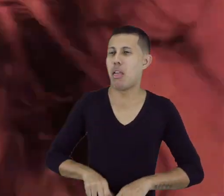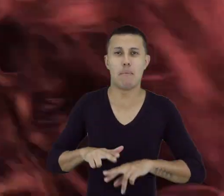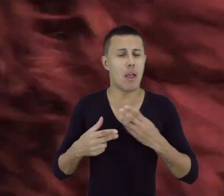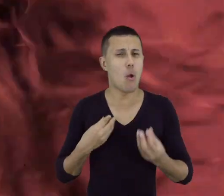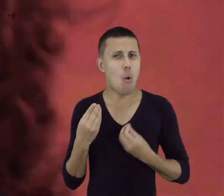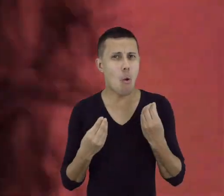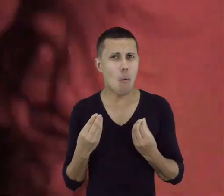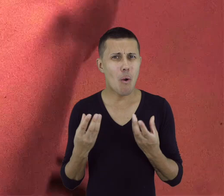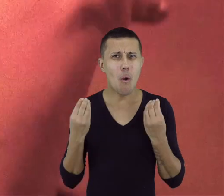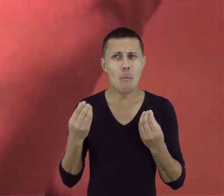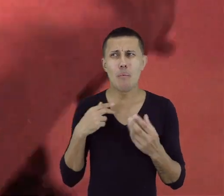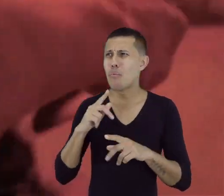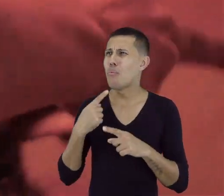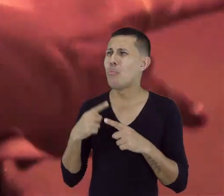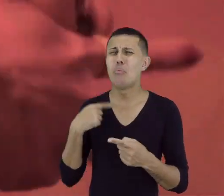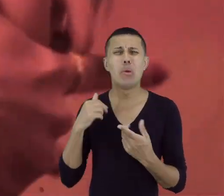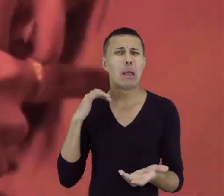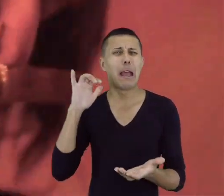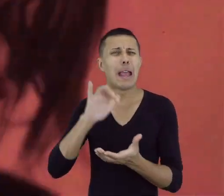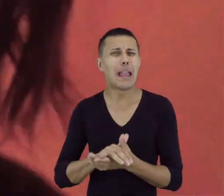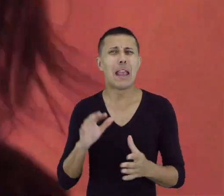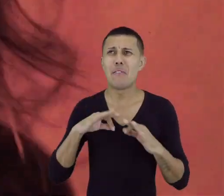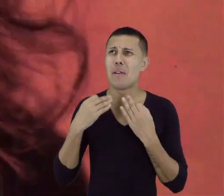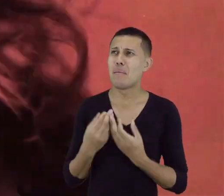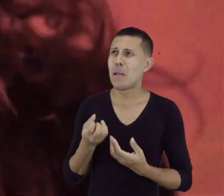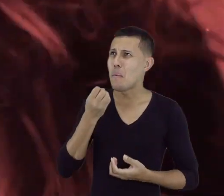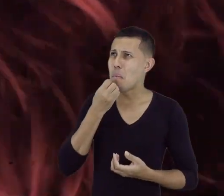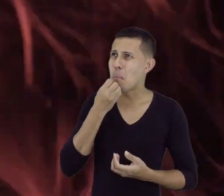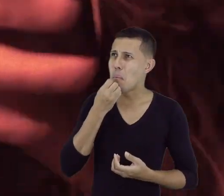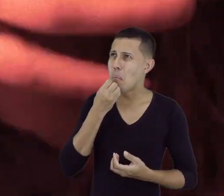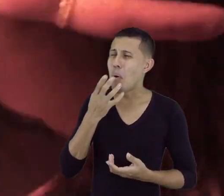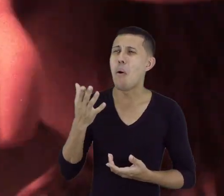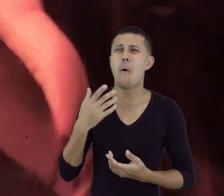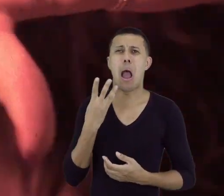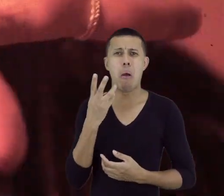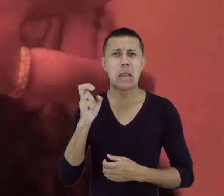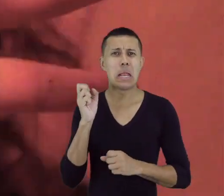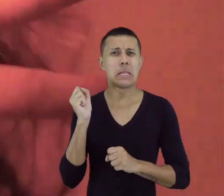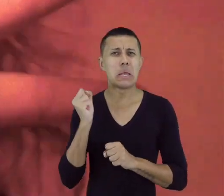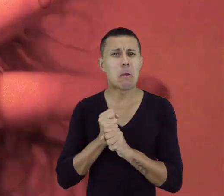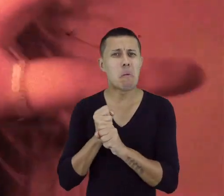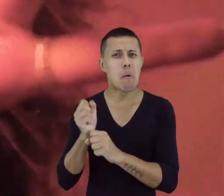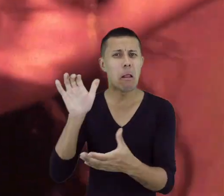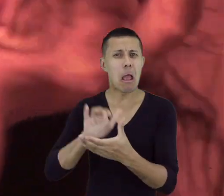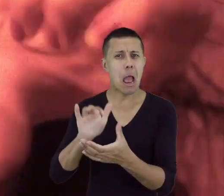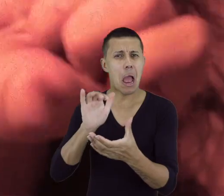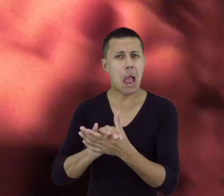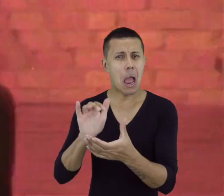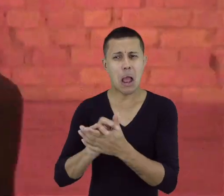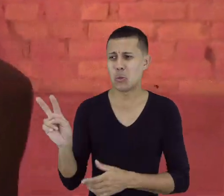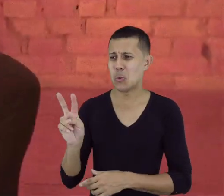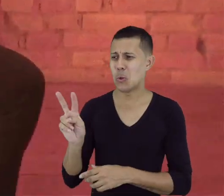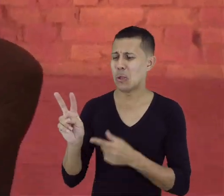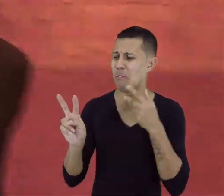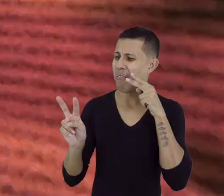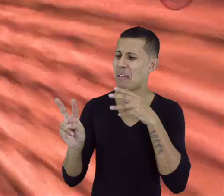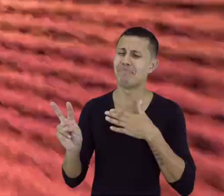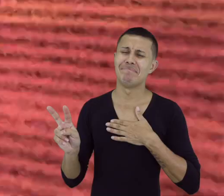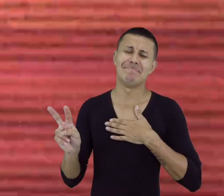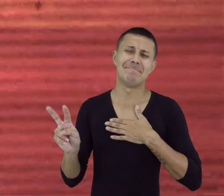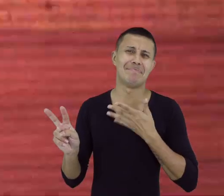Eu me questionei muito tempo por que eu tinha entrado naquela relação. Eu venho de uma família, meus pais têm 45 anos de casado, assim, um doce, os dois